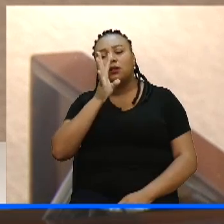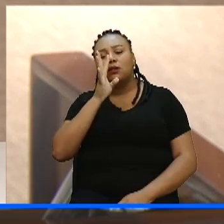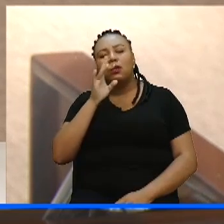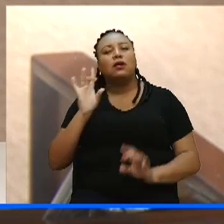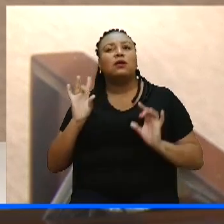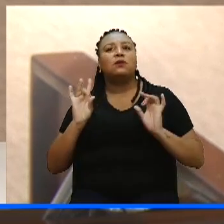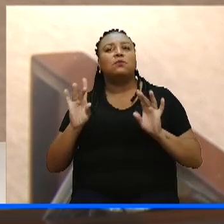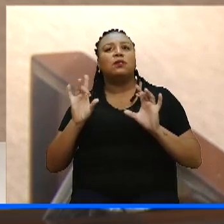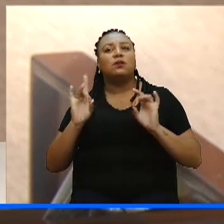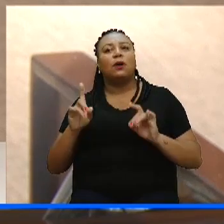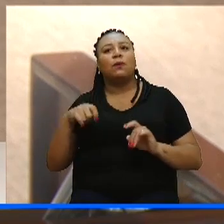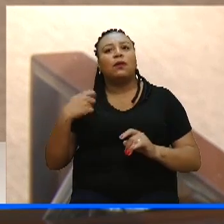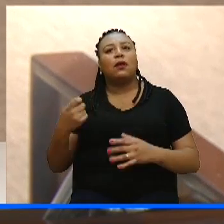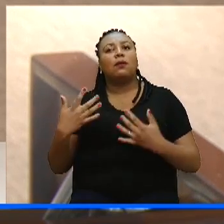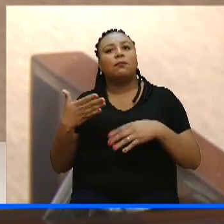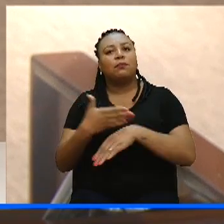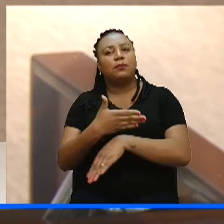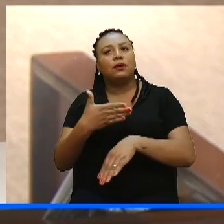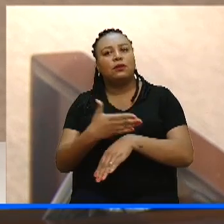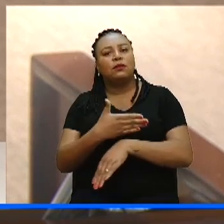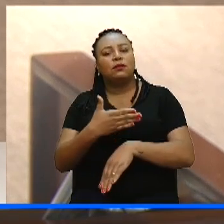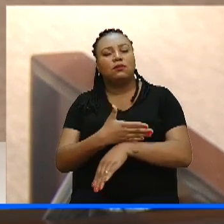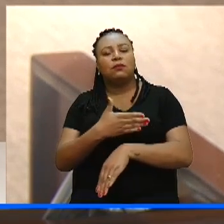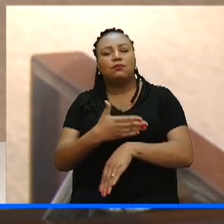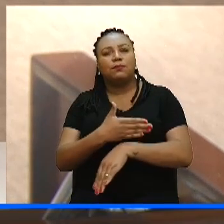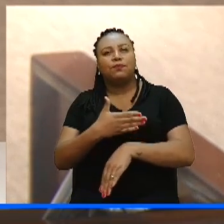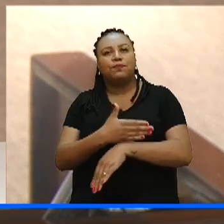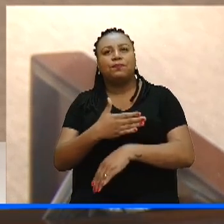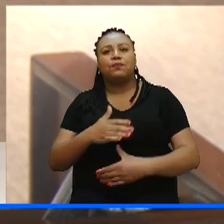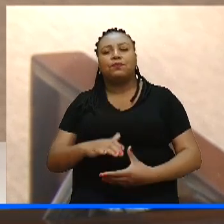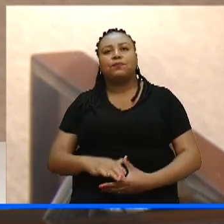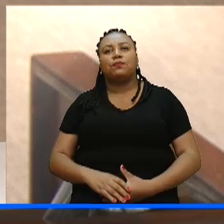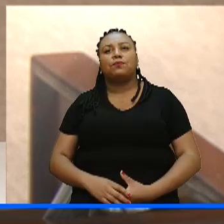especialmente os que integram as as